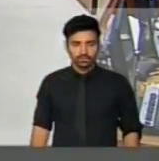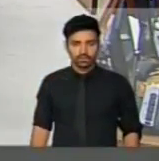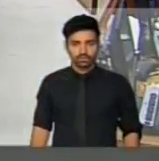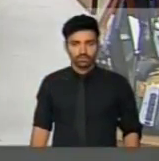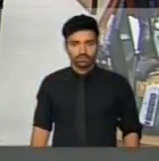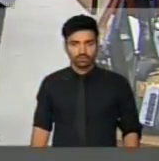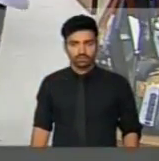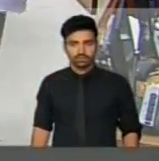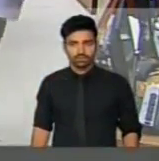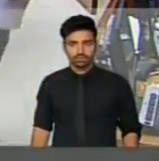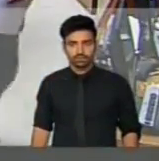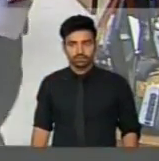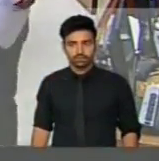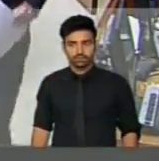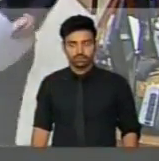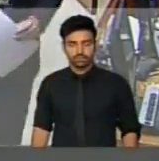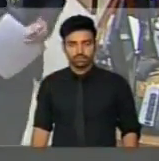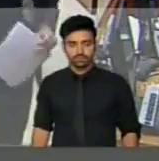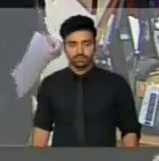Vai lá.